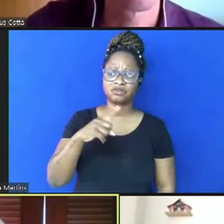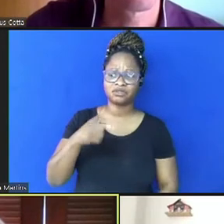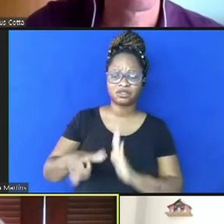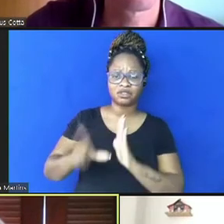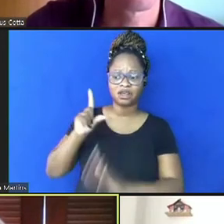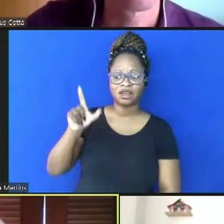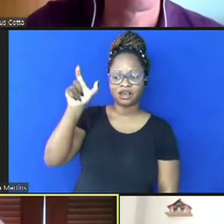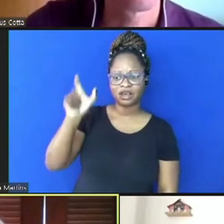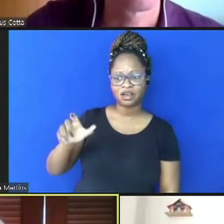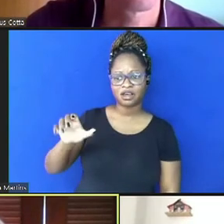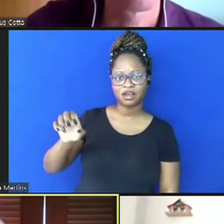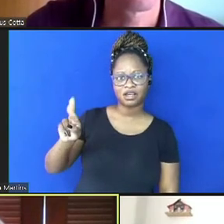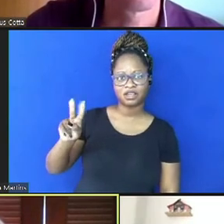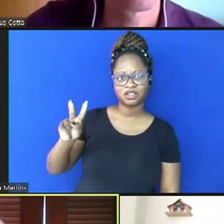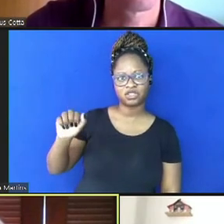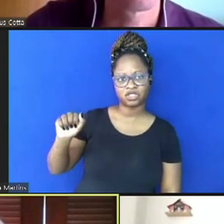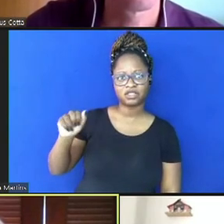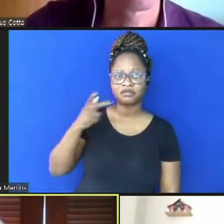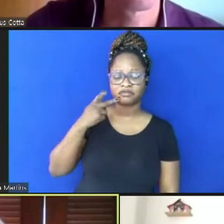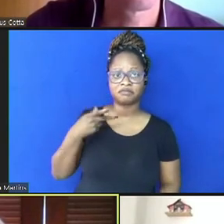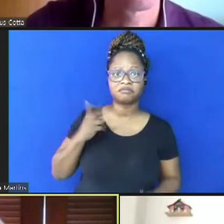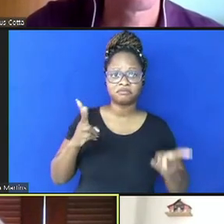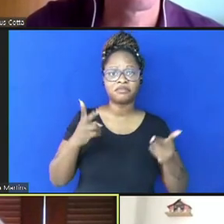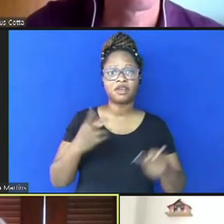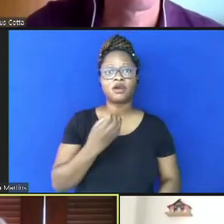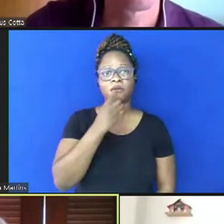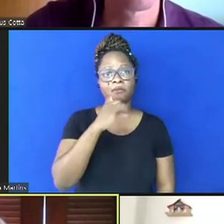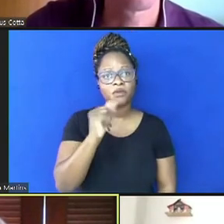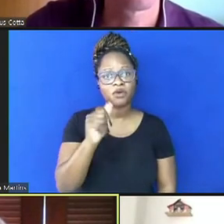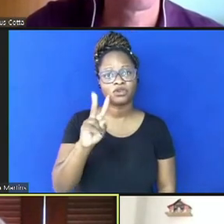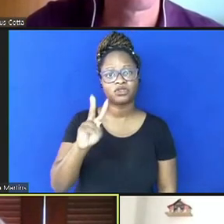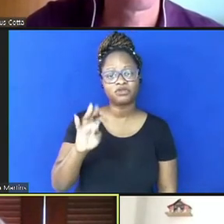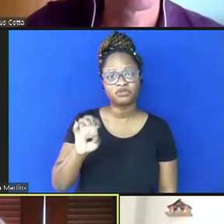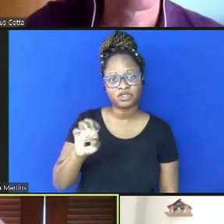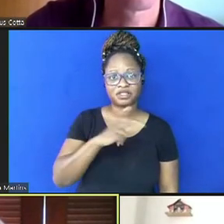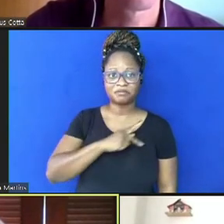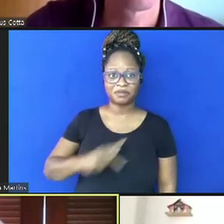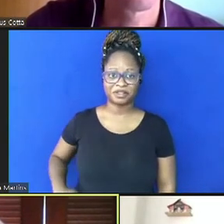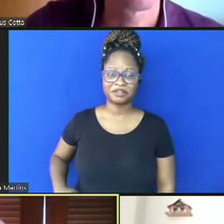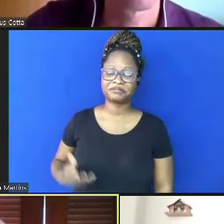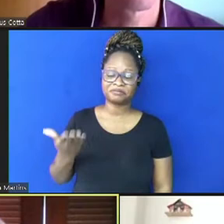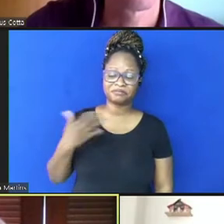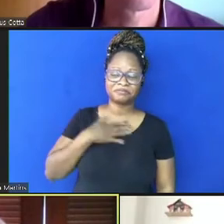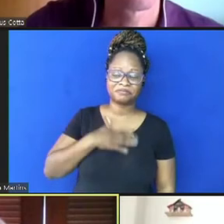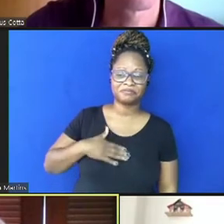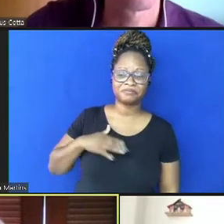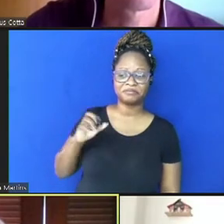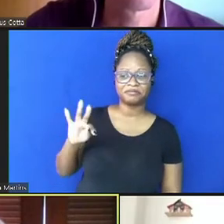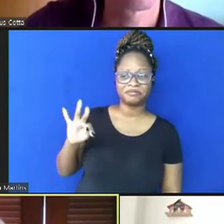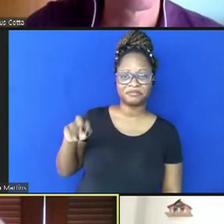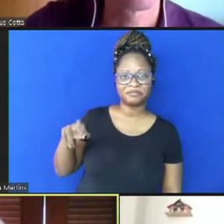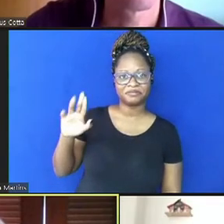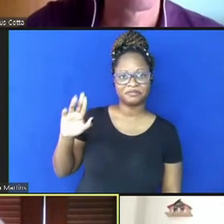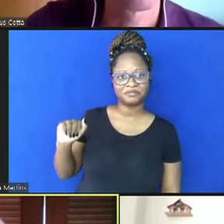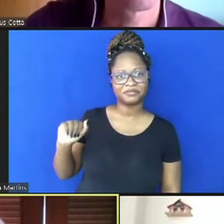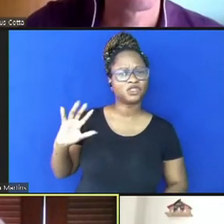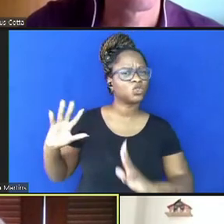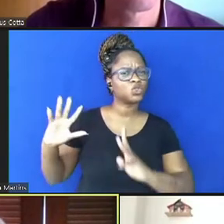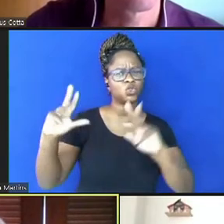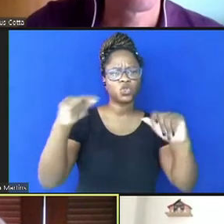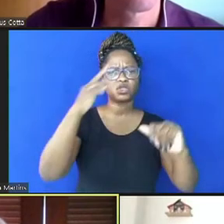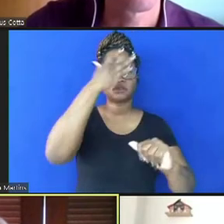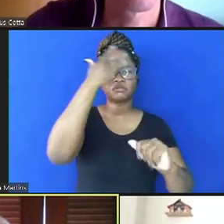Cristina. Bom dia, vice-presidente de ensino, querida Cristina, e todas as pessoas que estão